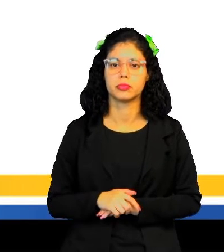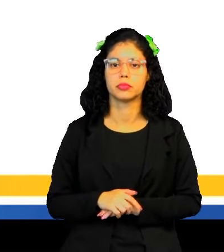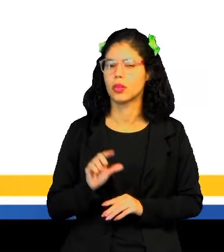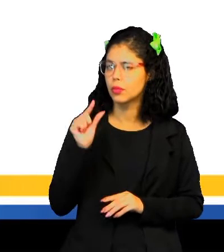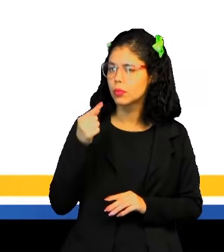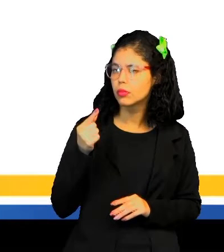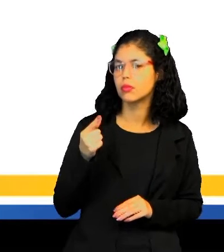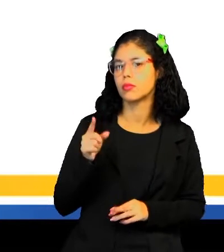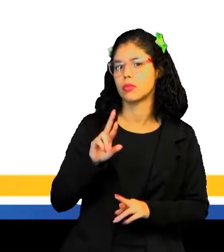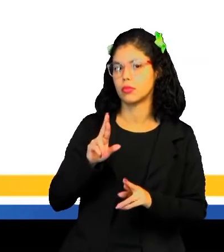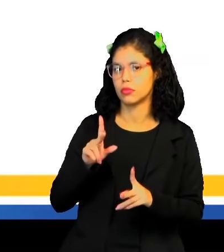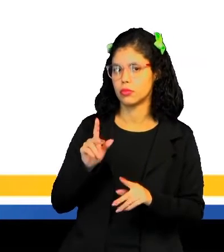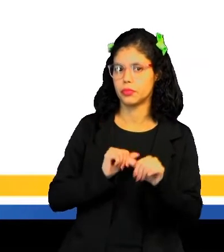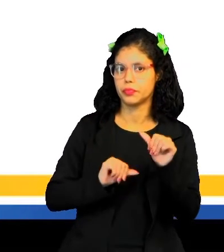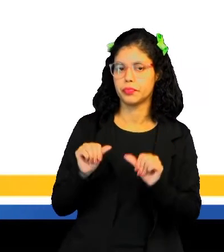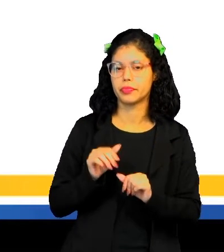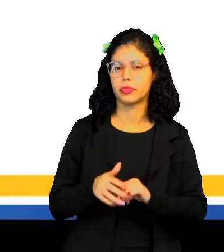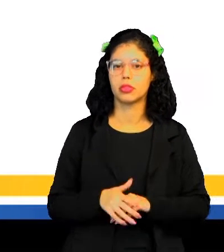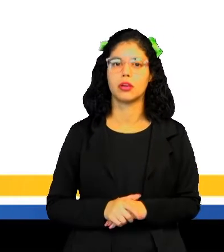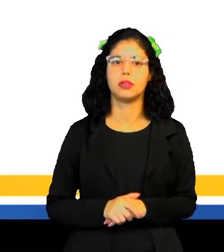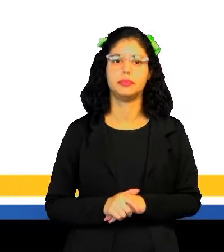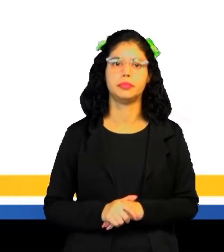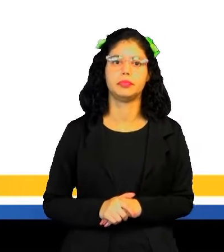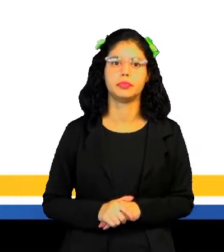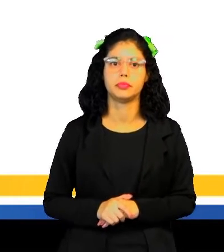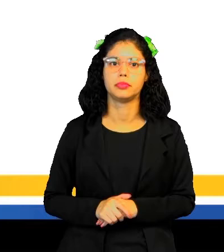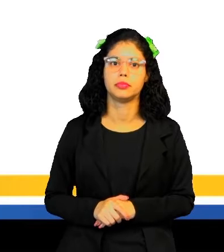um pouco contraditória.